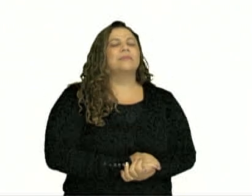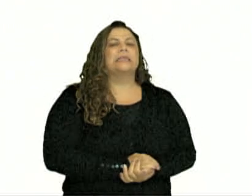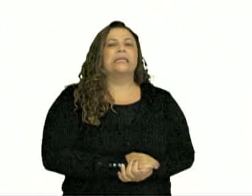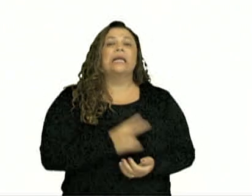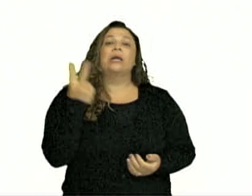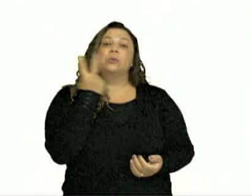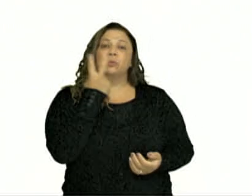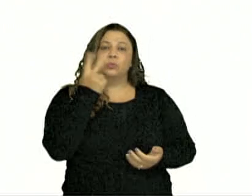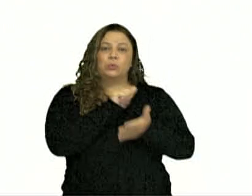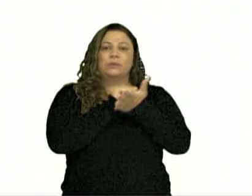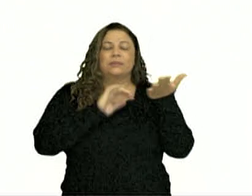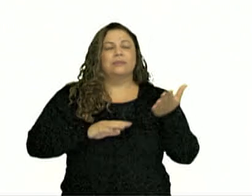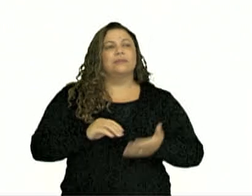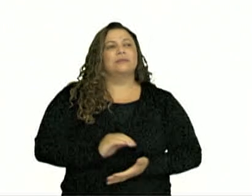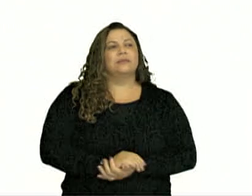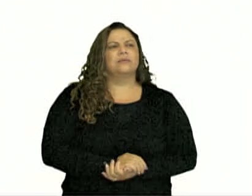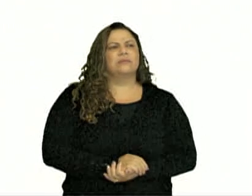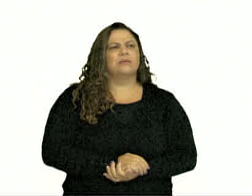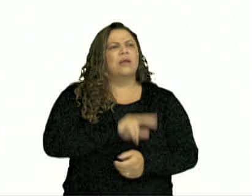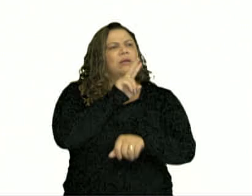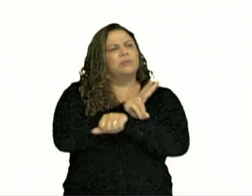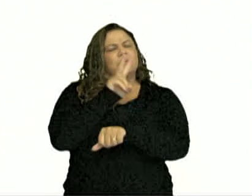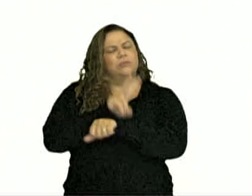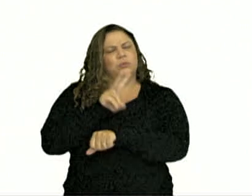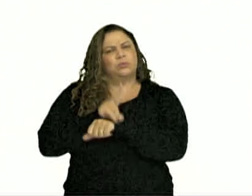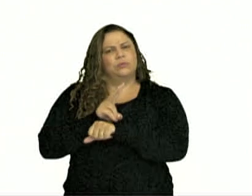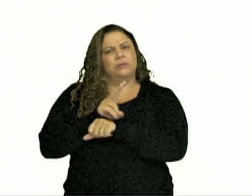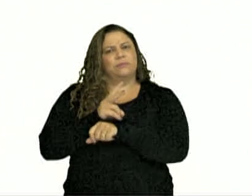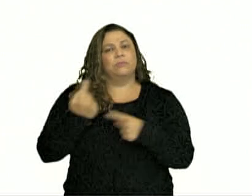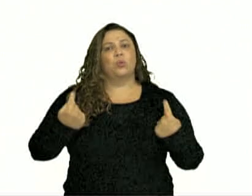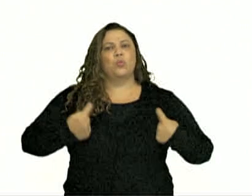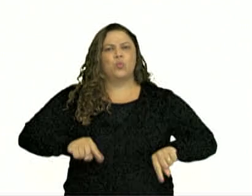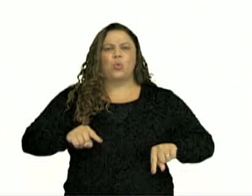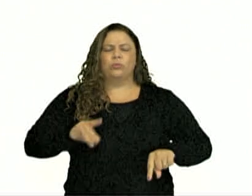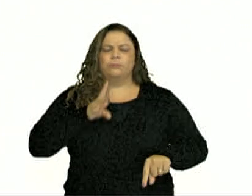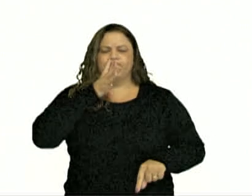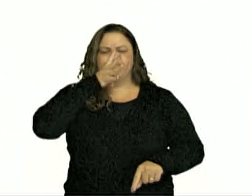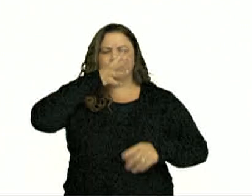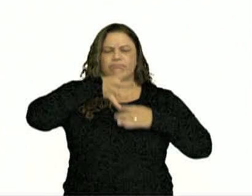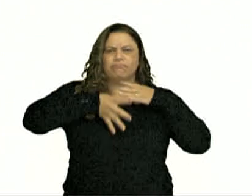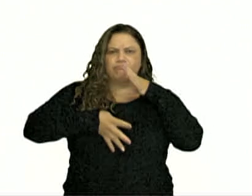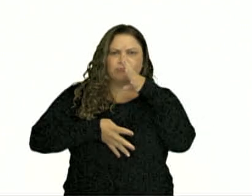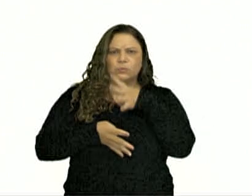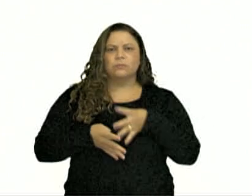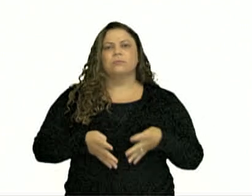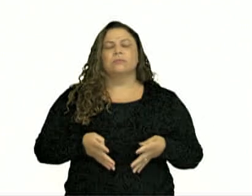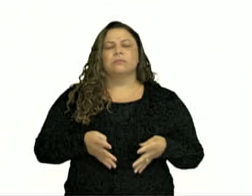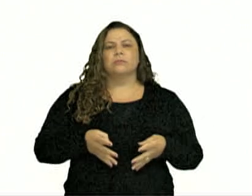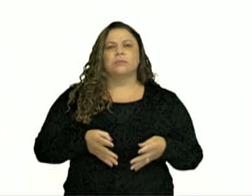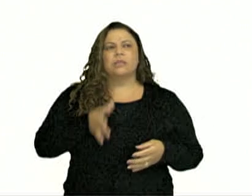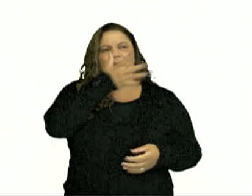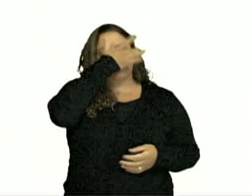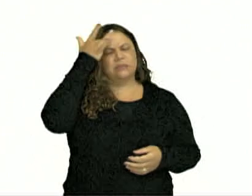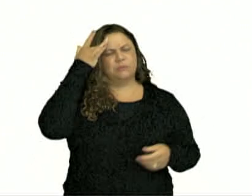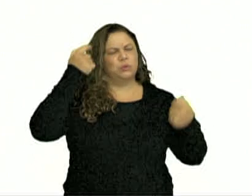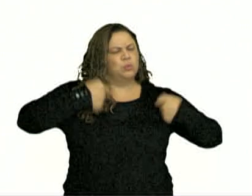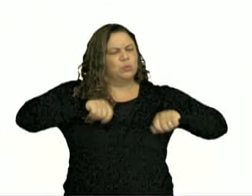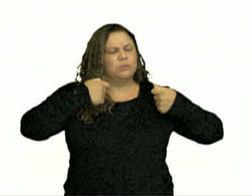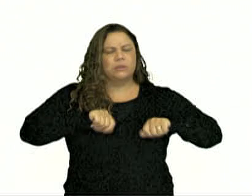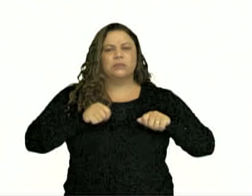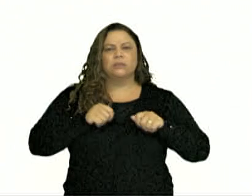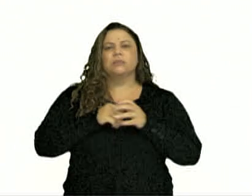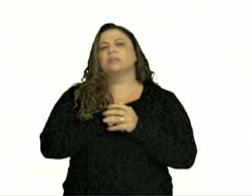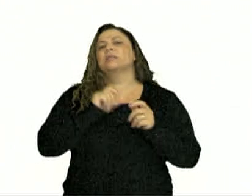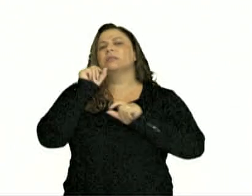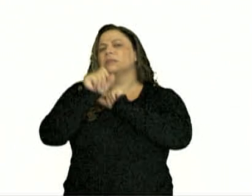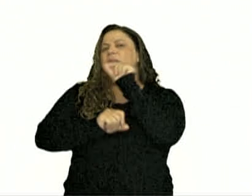segundo exercício. Para se proteger contra abusos, as pessoas precisam conhecer o Código de Defesa do